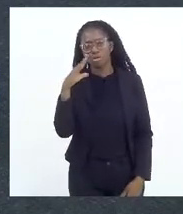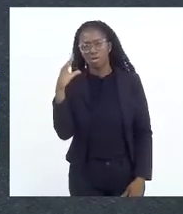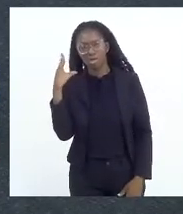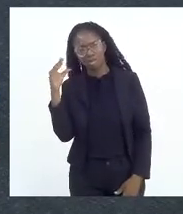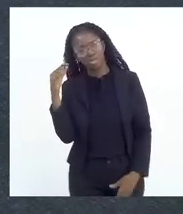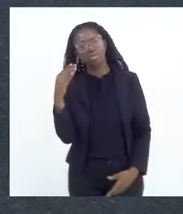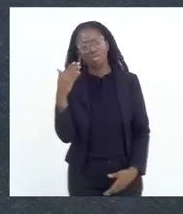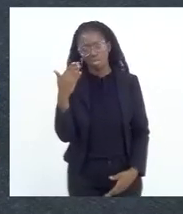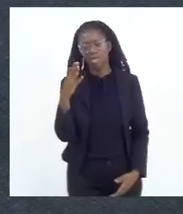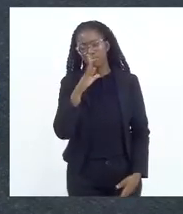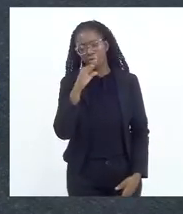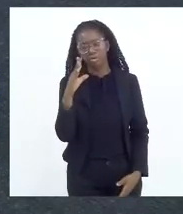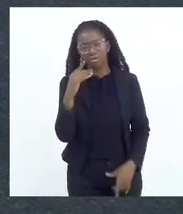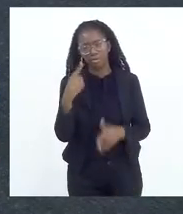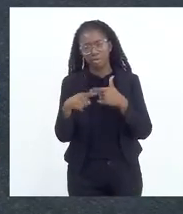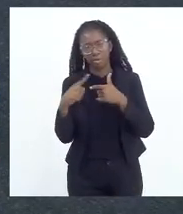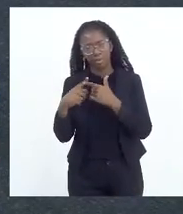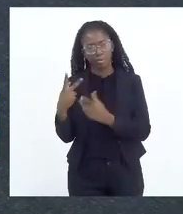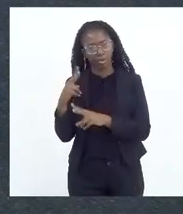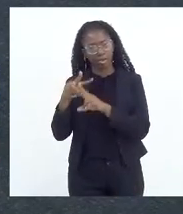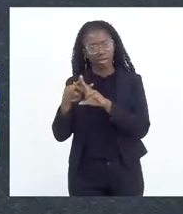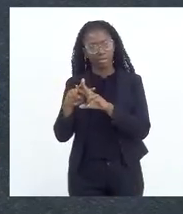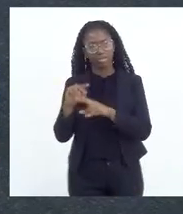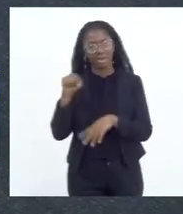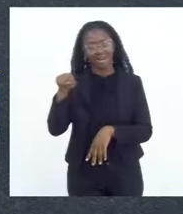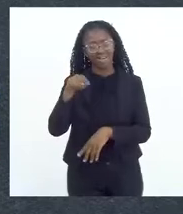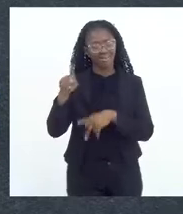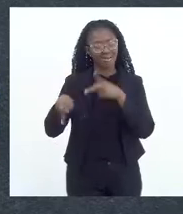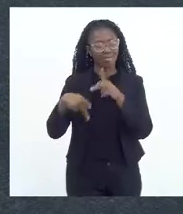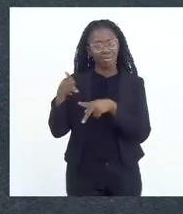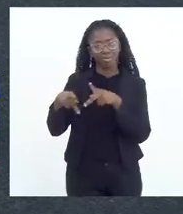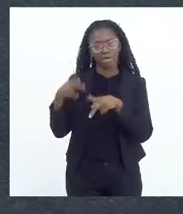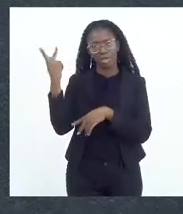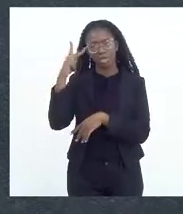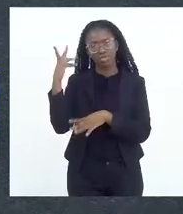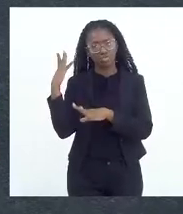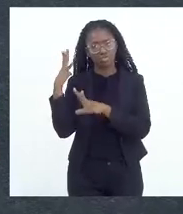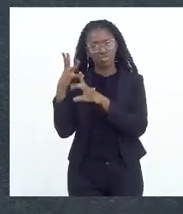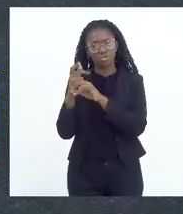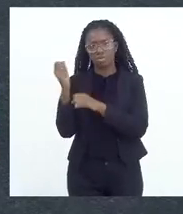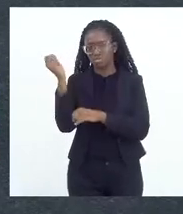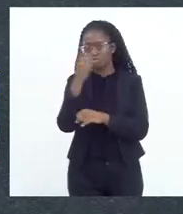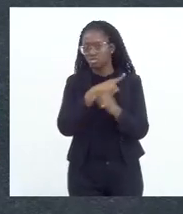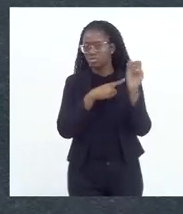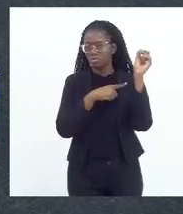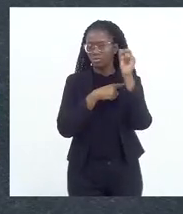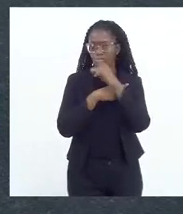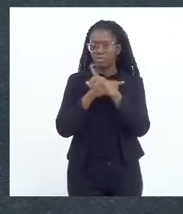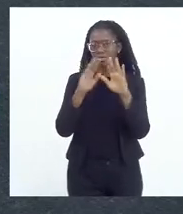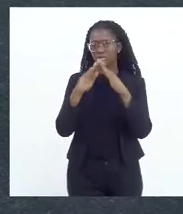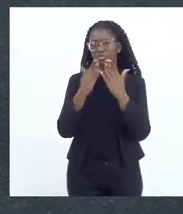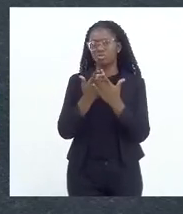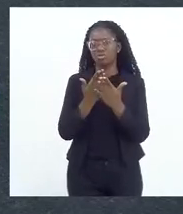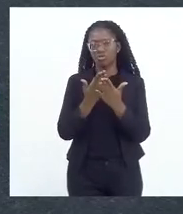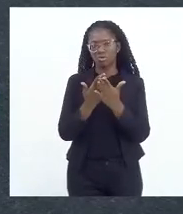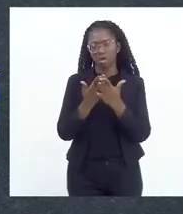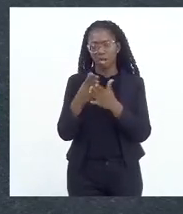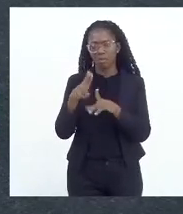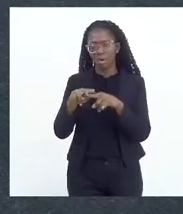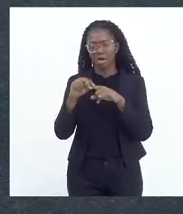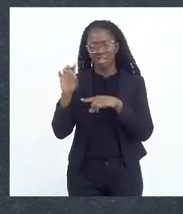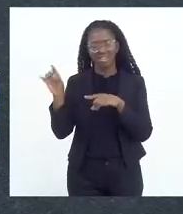infratores. Parte dessa população tem uma história muito difícil com a escola, uma história de